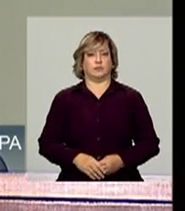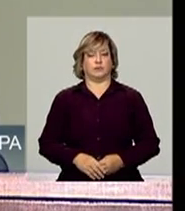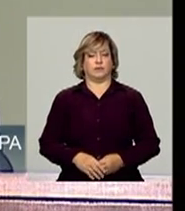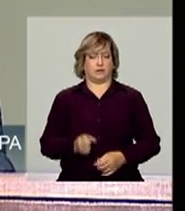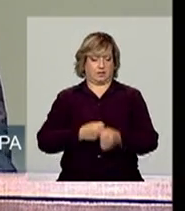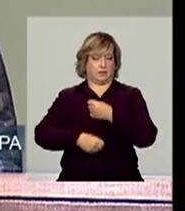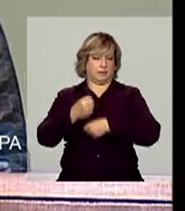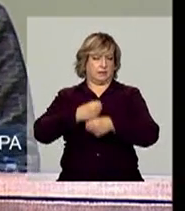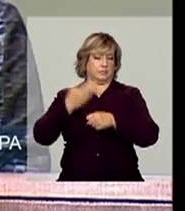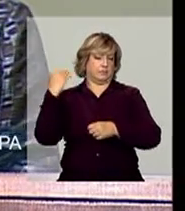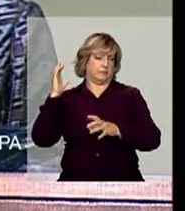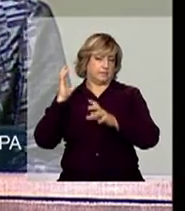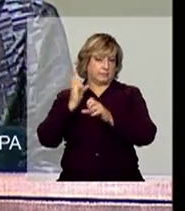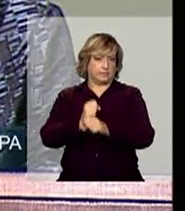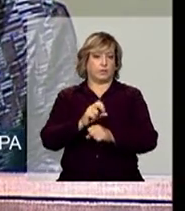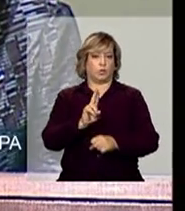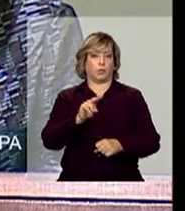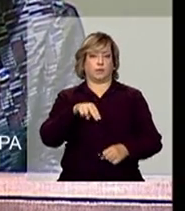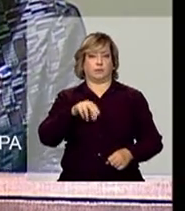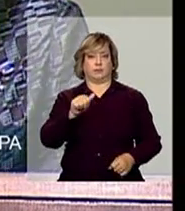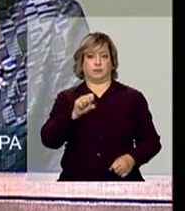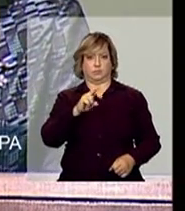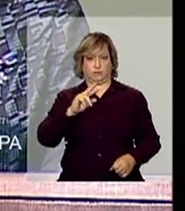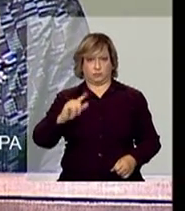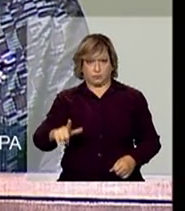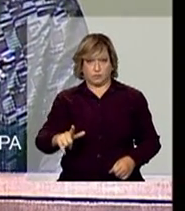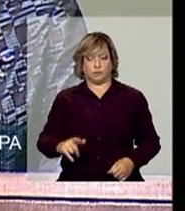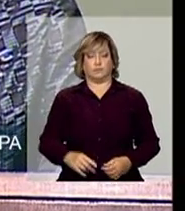Nos últimos anos, a Unasul teve um papel